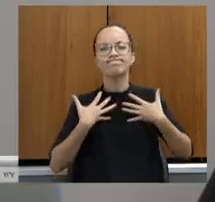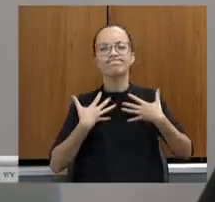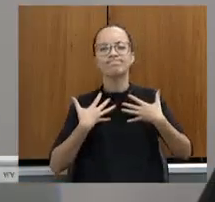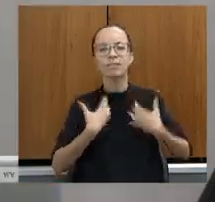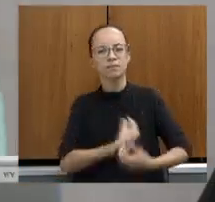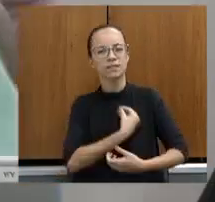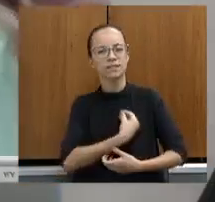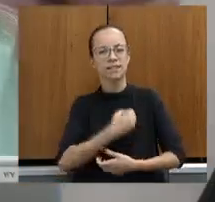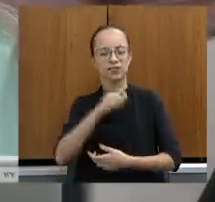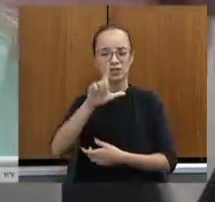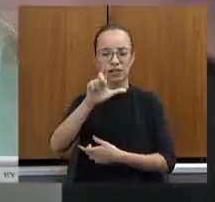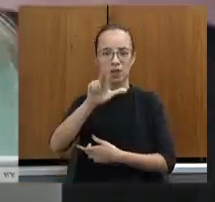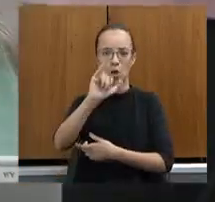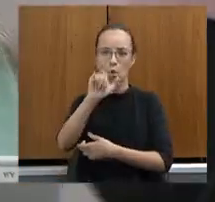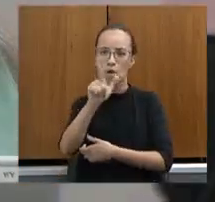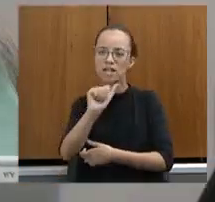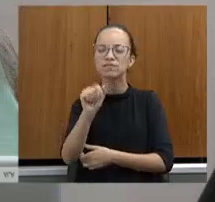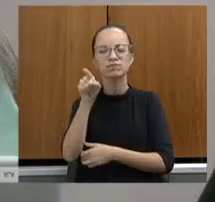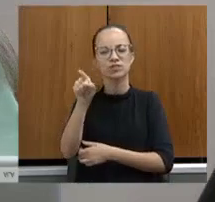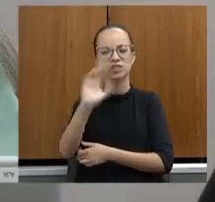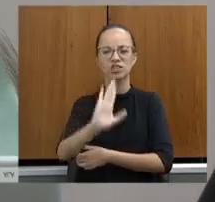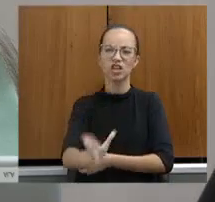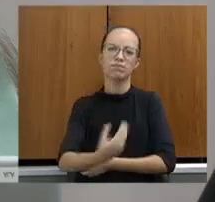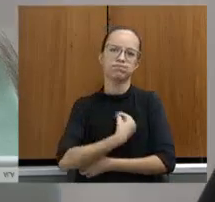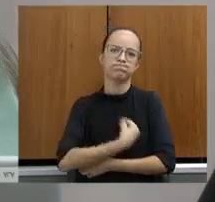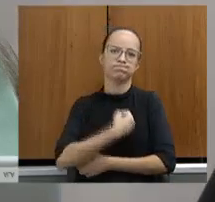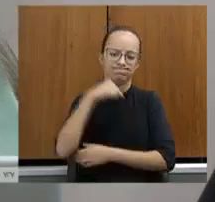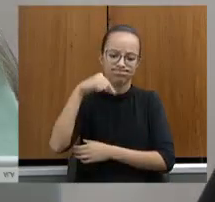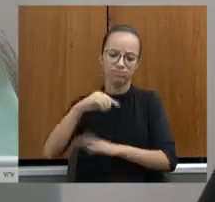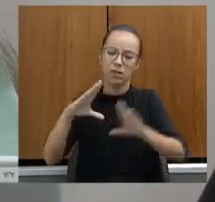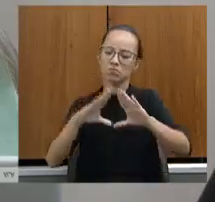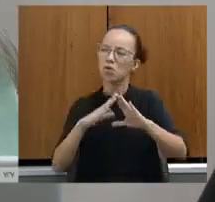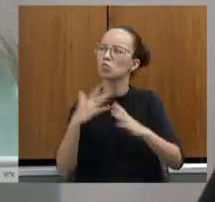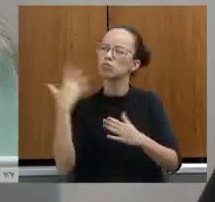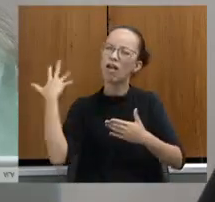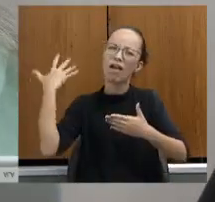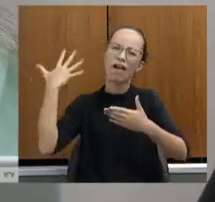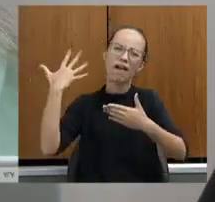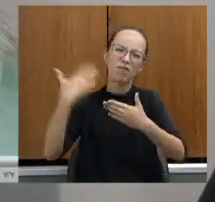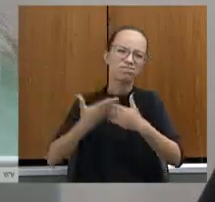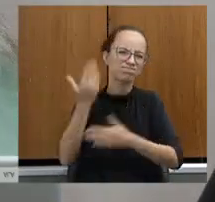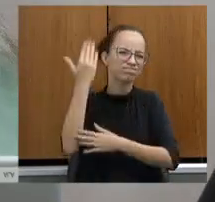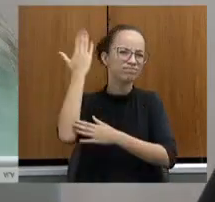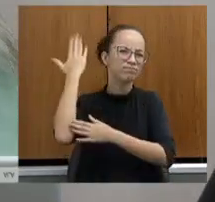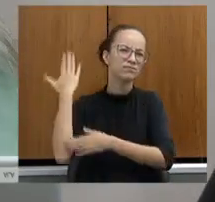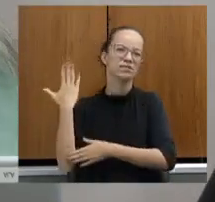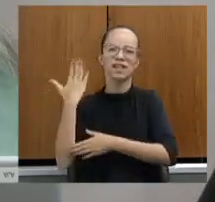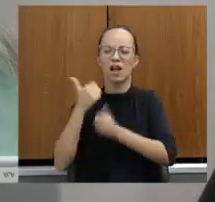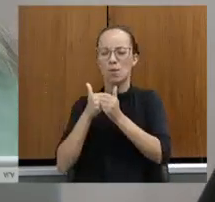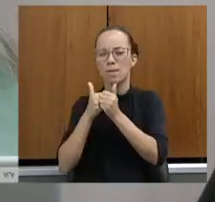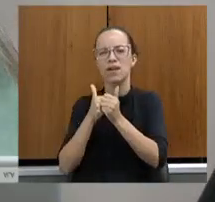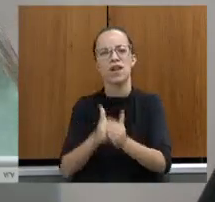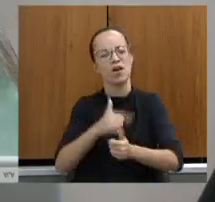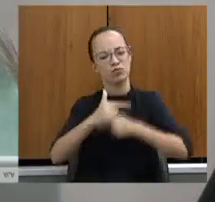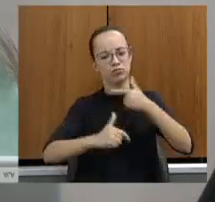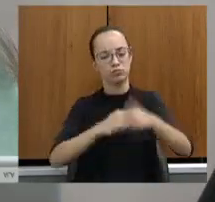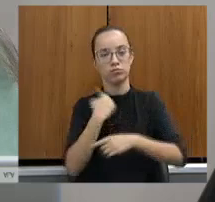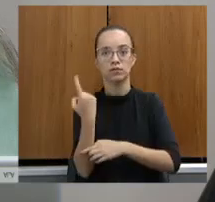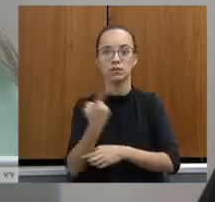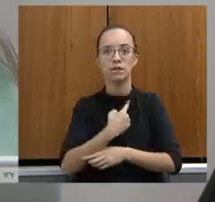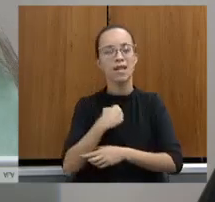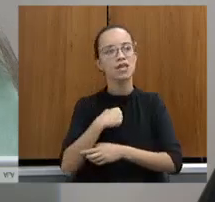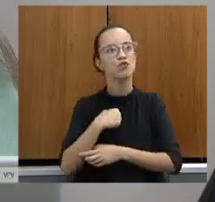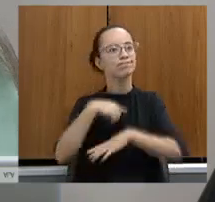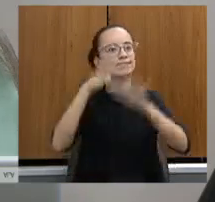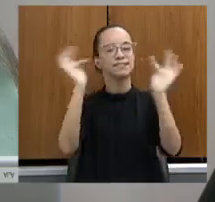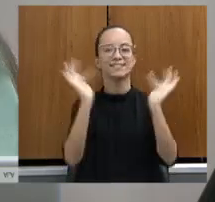você que já esteve aqui conosco nessa casa tanto tempo cessourando acompanhando os nossos trabalhos eu sou muito